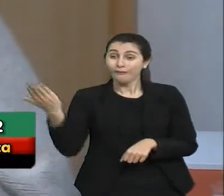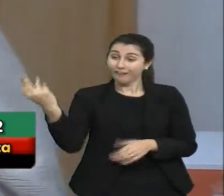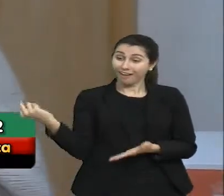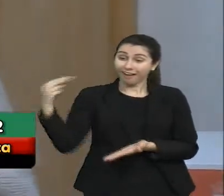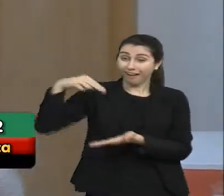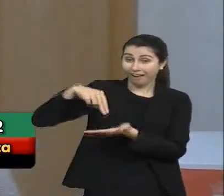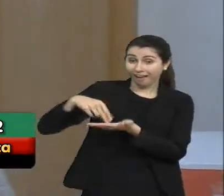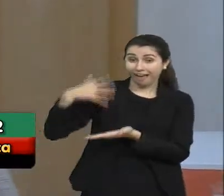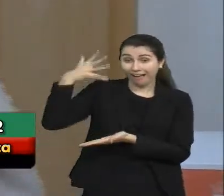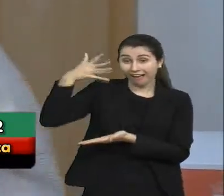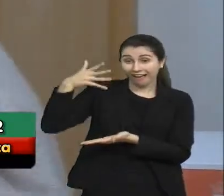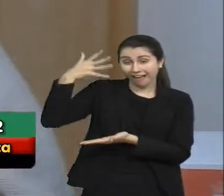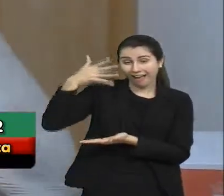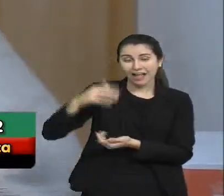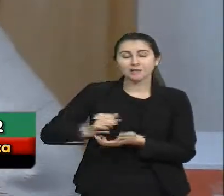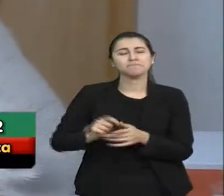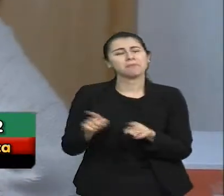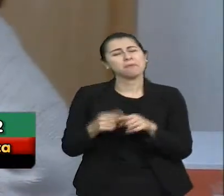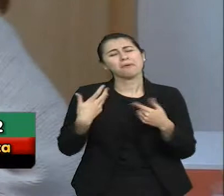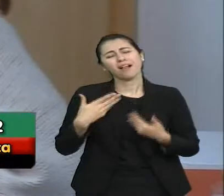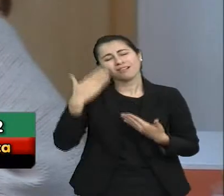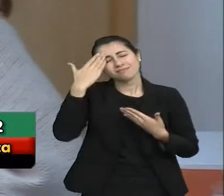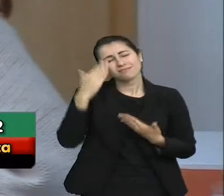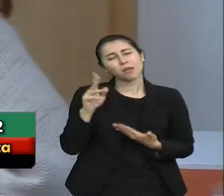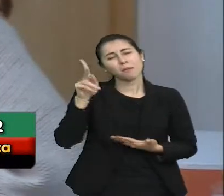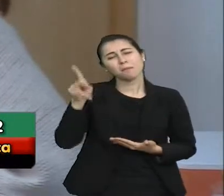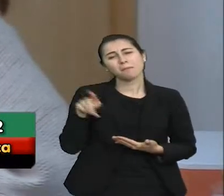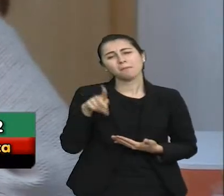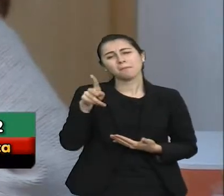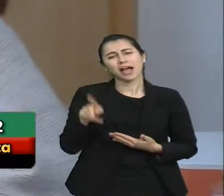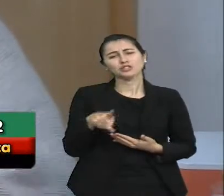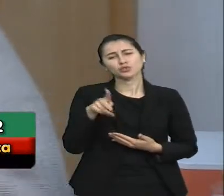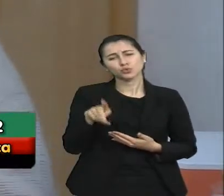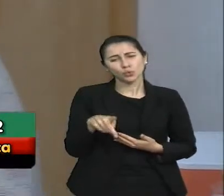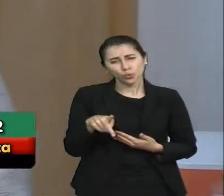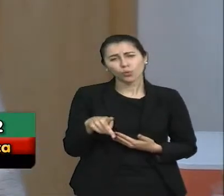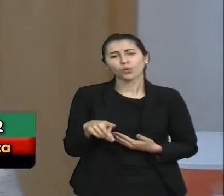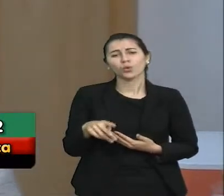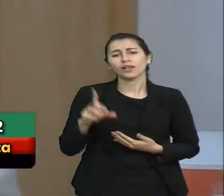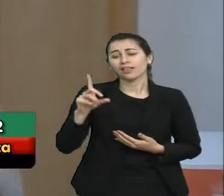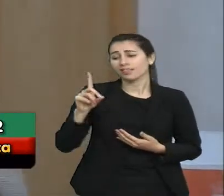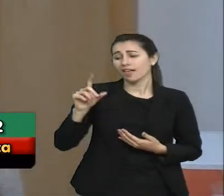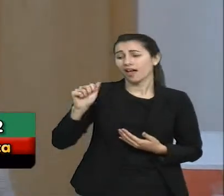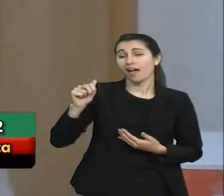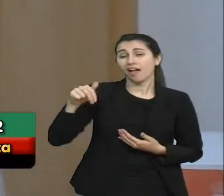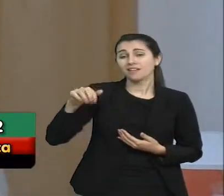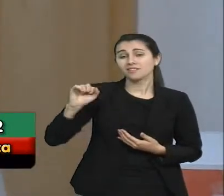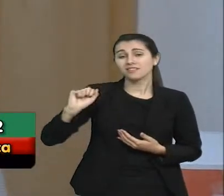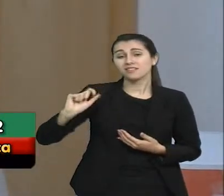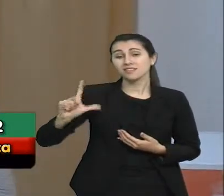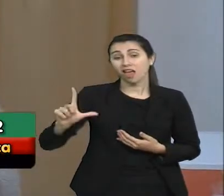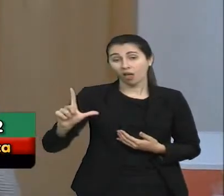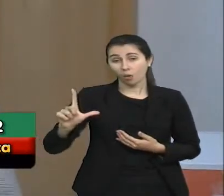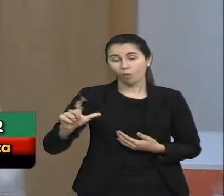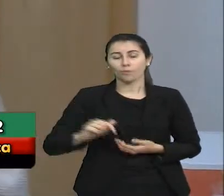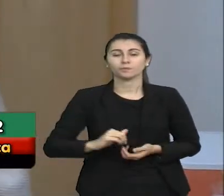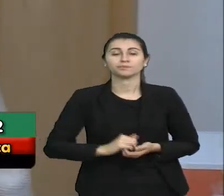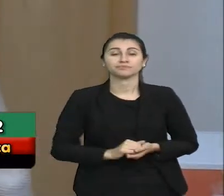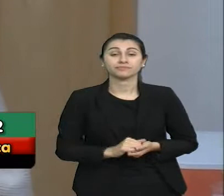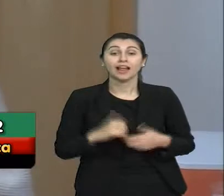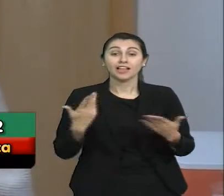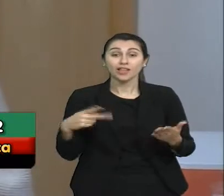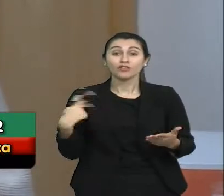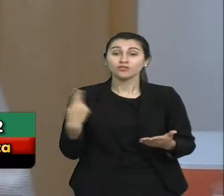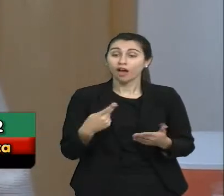Agradeço também a presença do pastor Daniel, da Igreja Luterana, né? E é assim que a gente vai construir uma sociedade